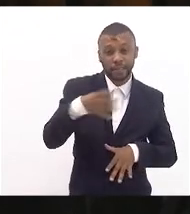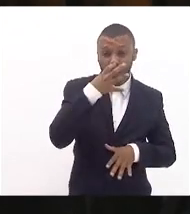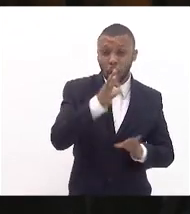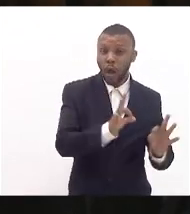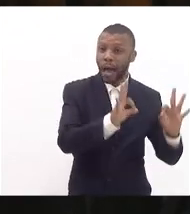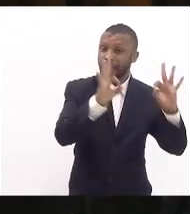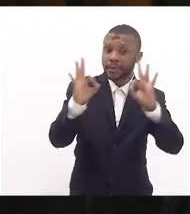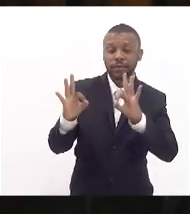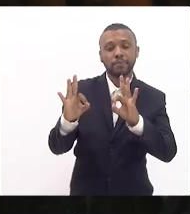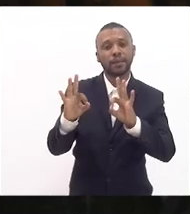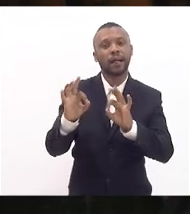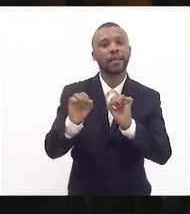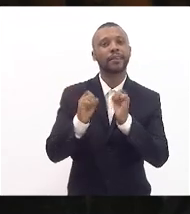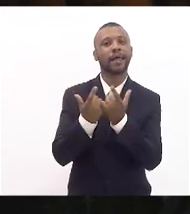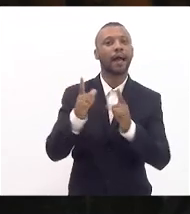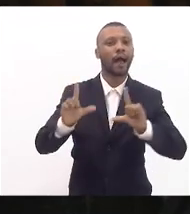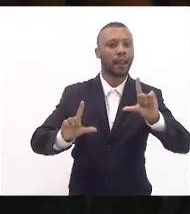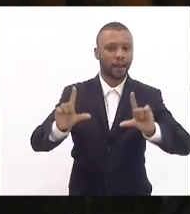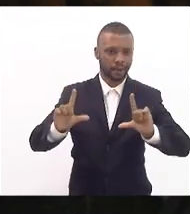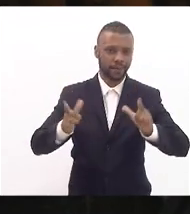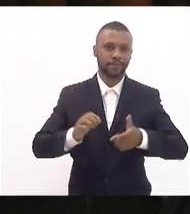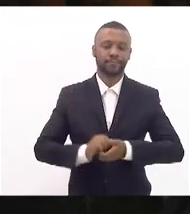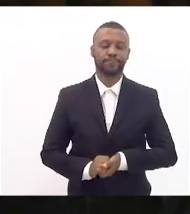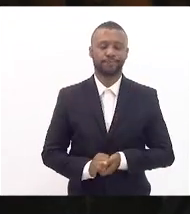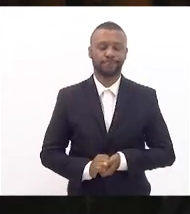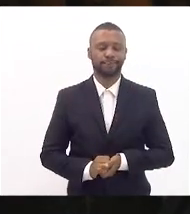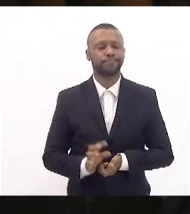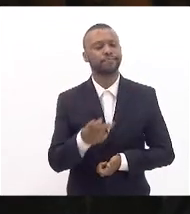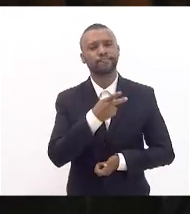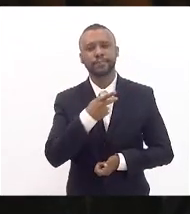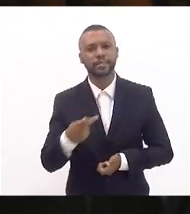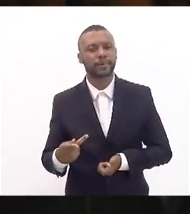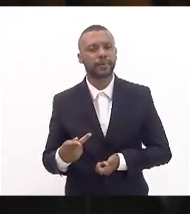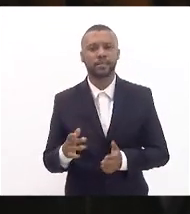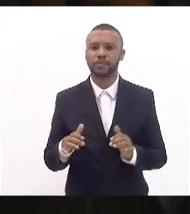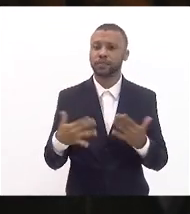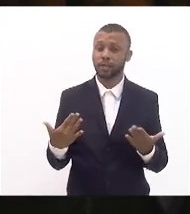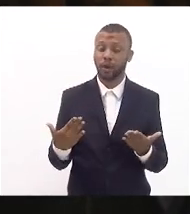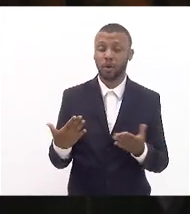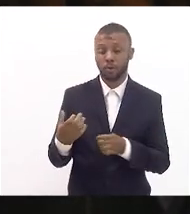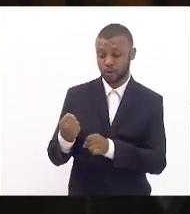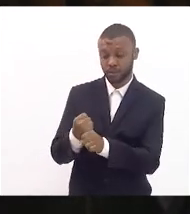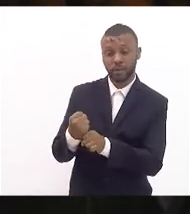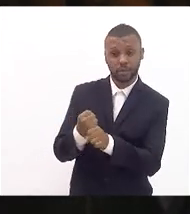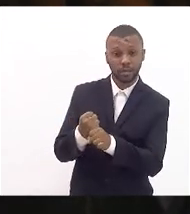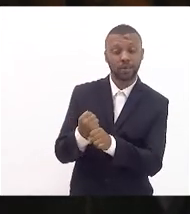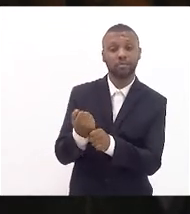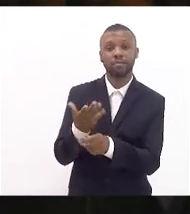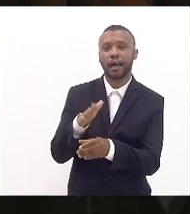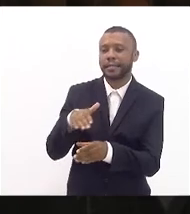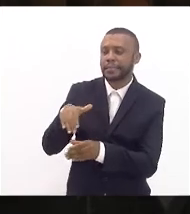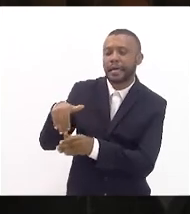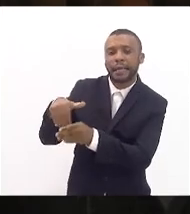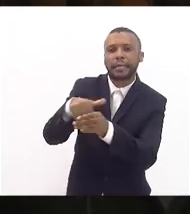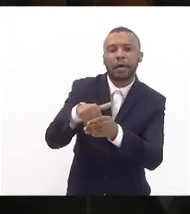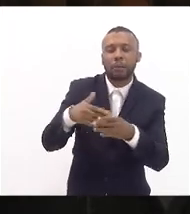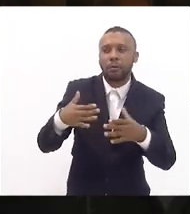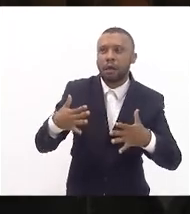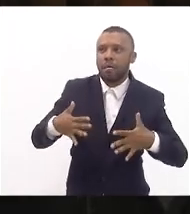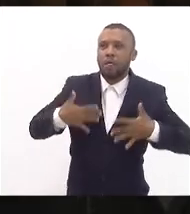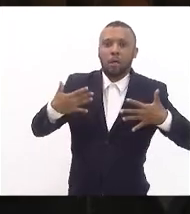Presidente, nós estamos num ano de eleição, os ânimos acirrados,